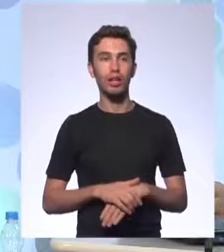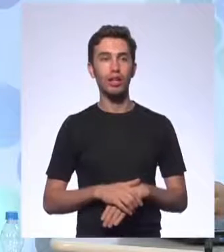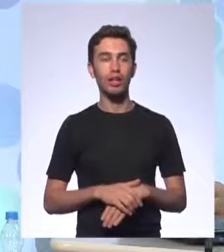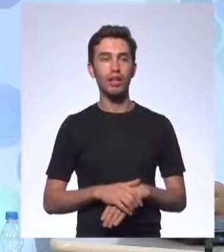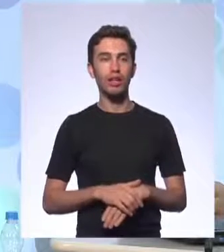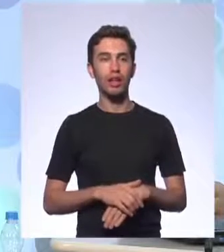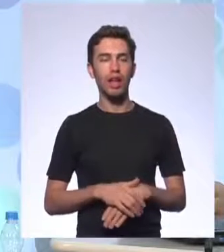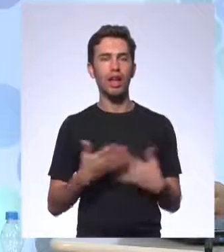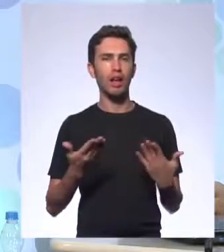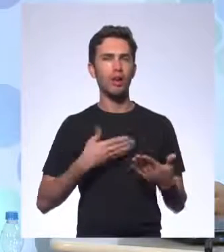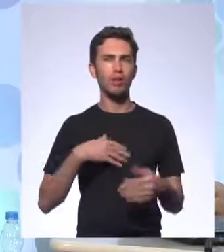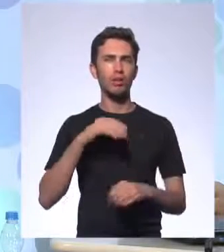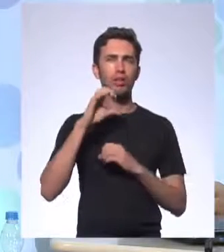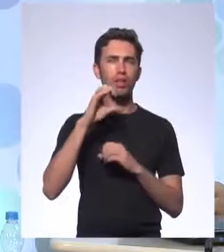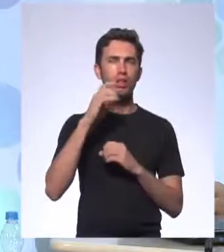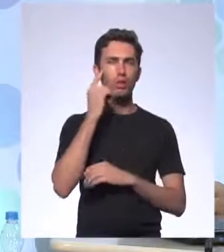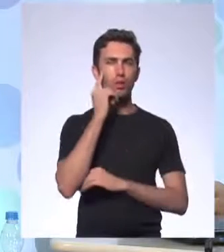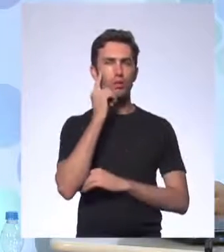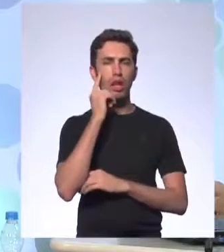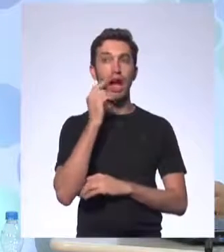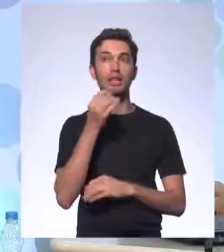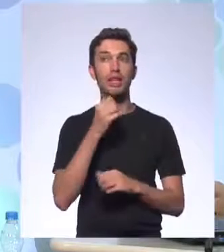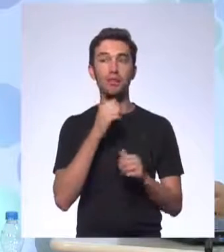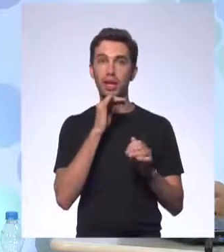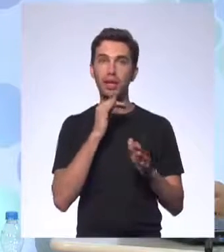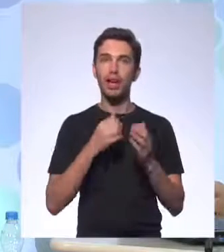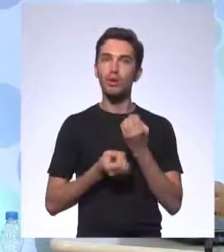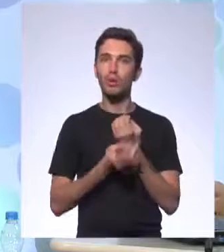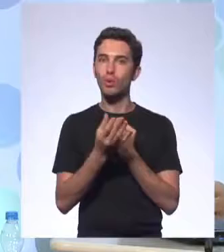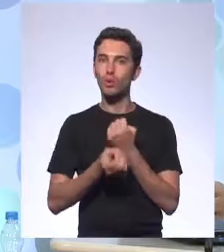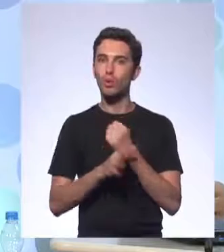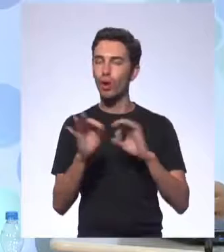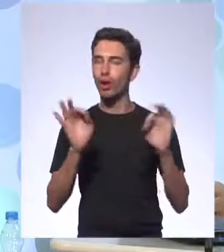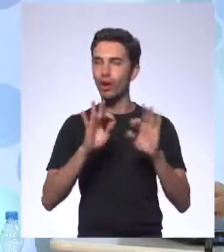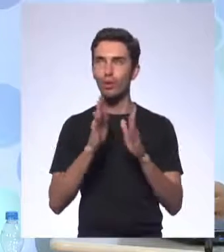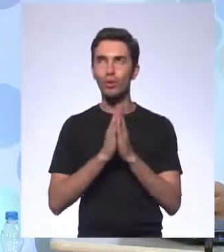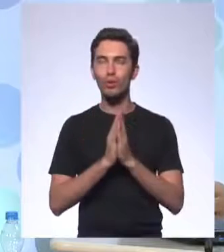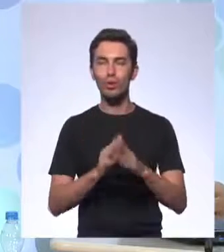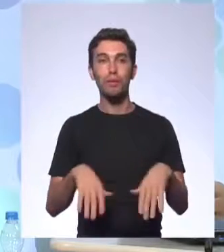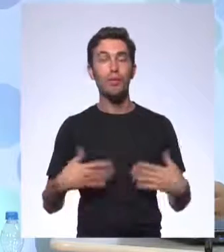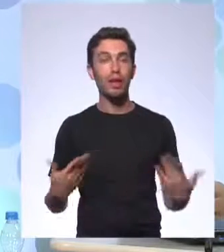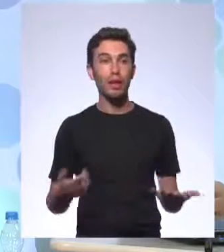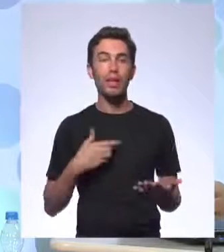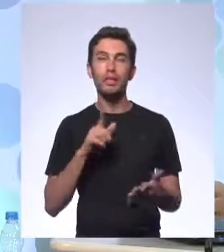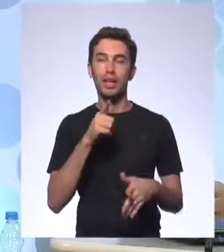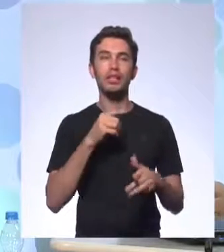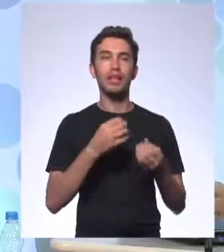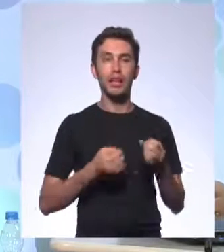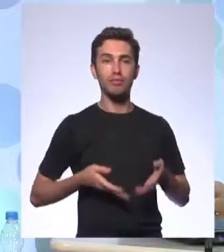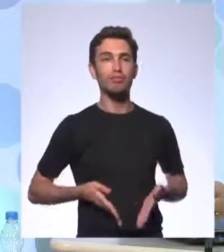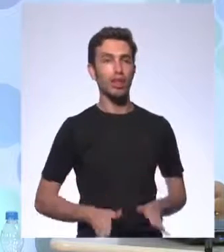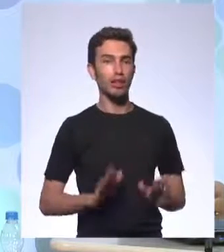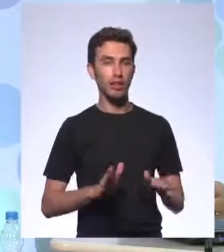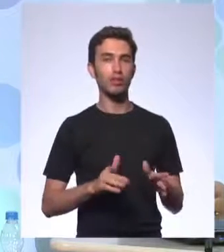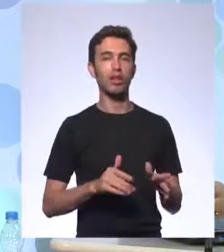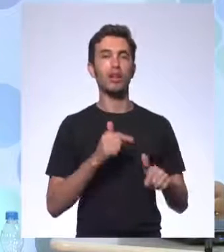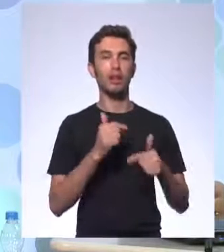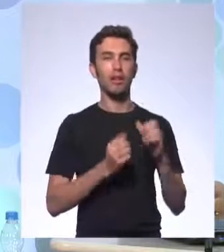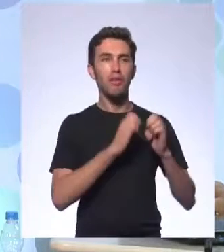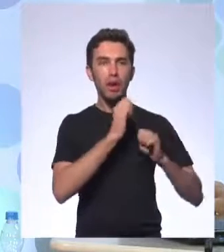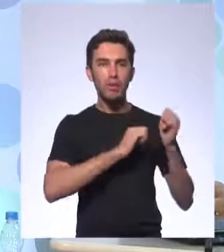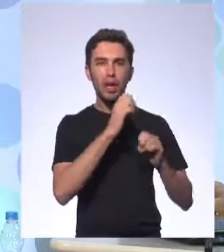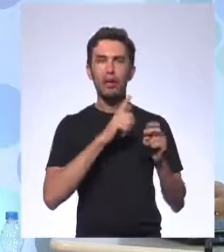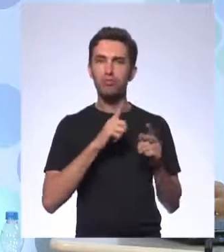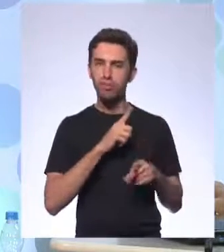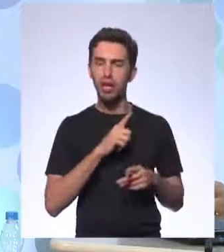dúvida. E ainda bem que eu não dei o spoiler. Elas já nasceram, né? Elas já estão constituindo, estão fabricando ali um negócio. Tá, mas e depois? O que